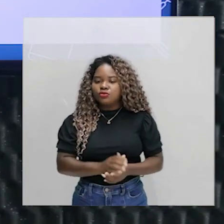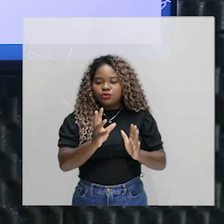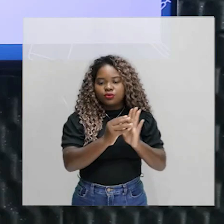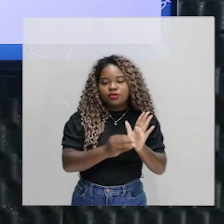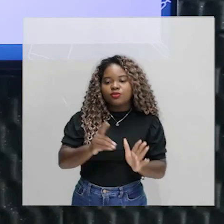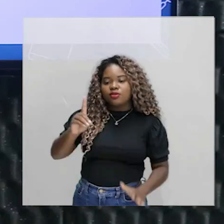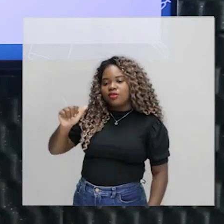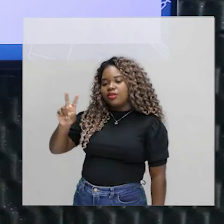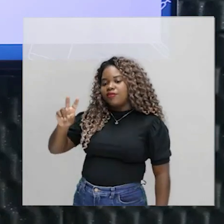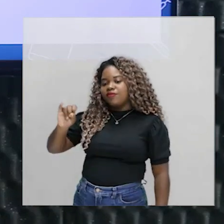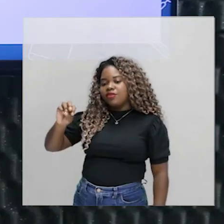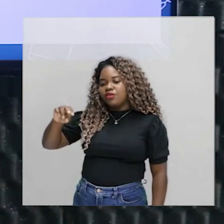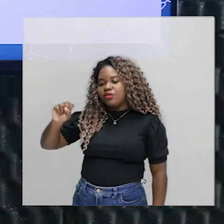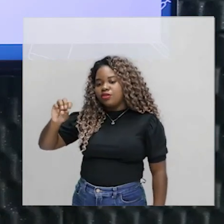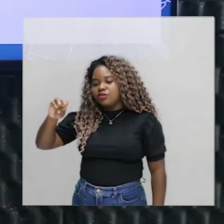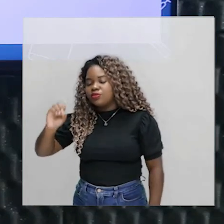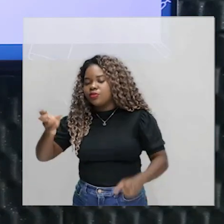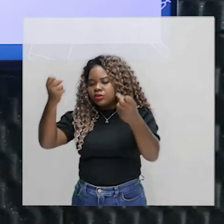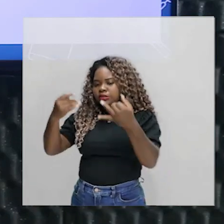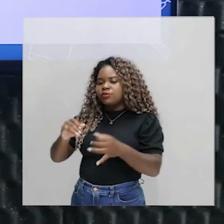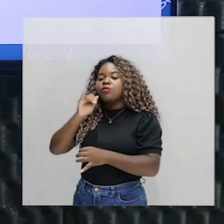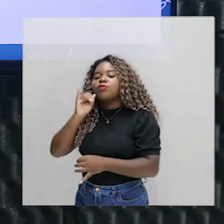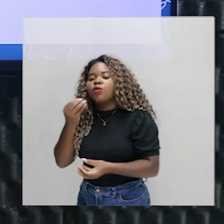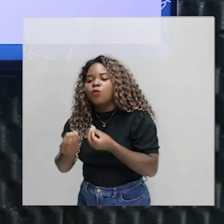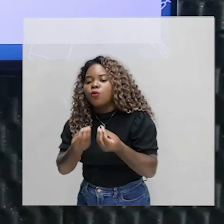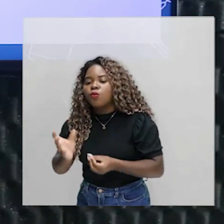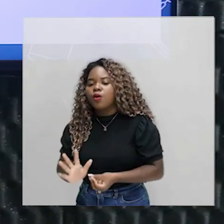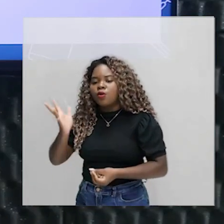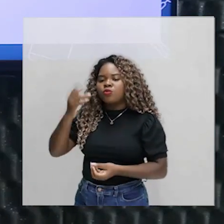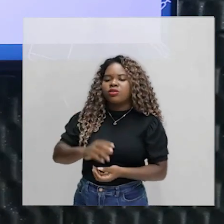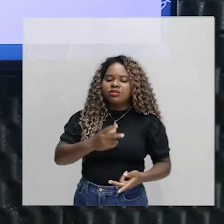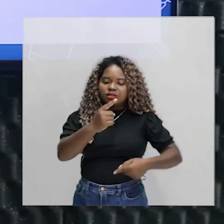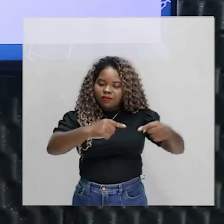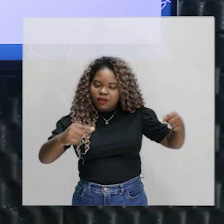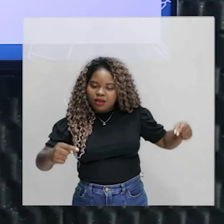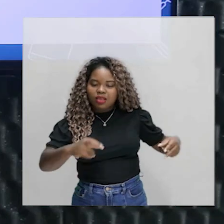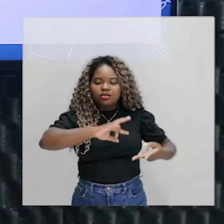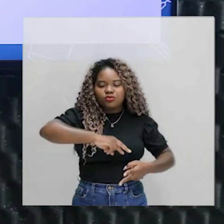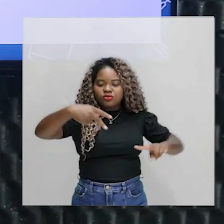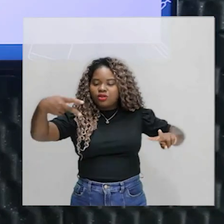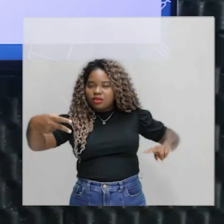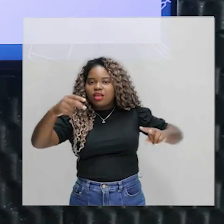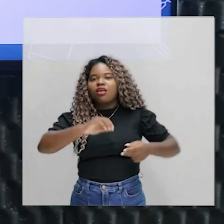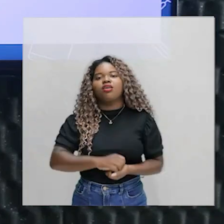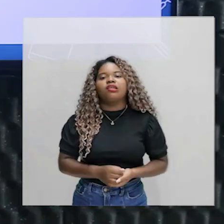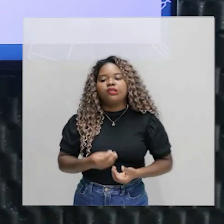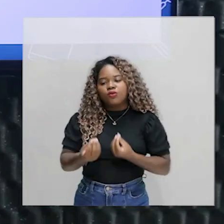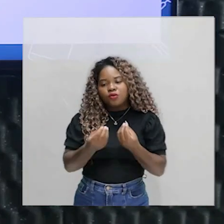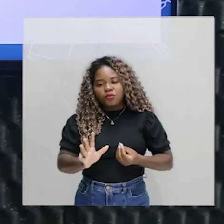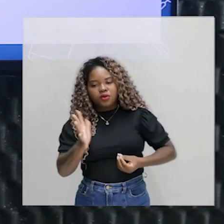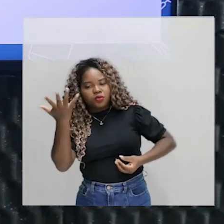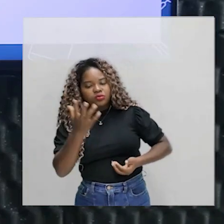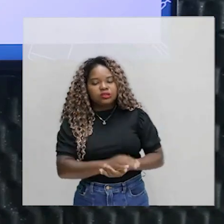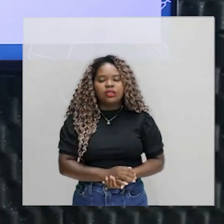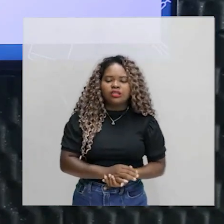Darwinismo né explicando por exemplo como que surgem as variações genéticas E essas variações genéticas como